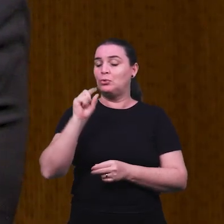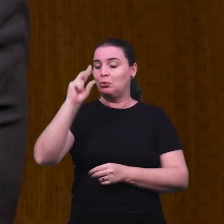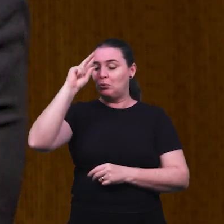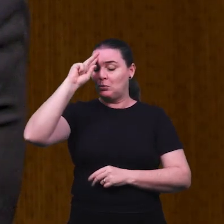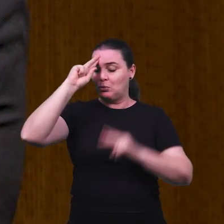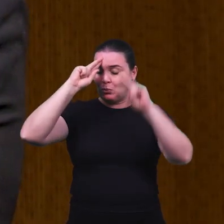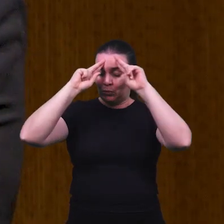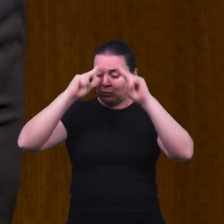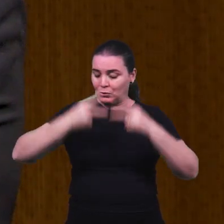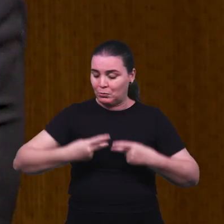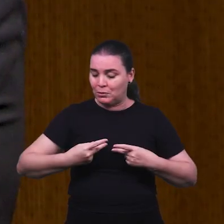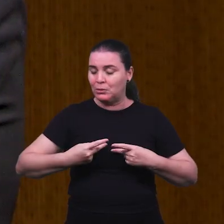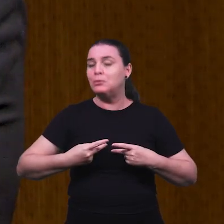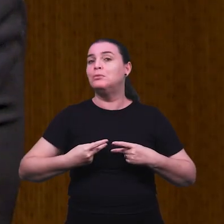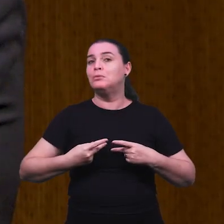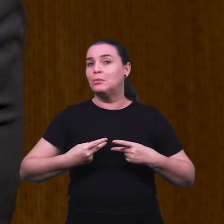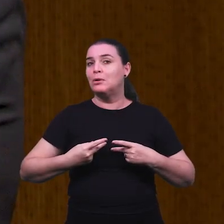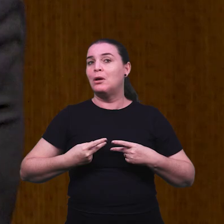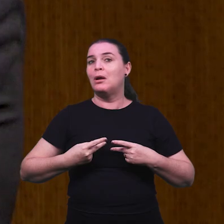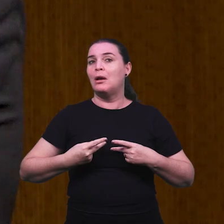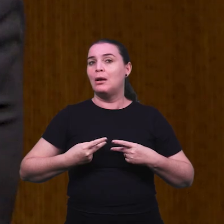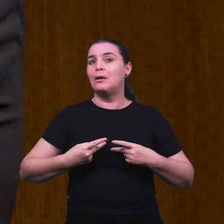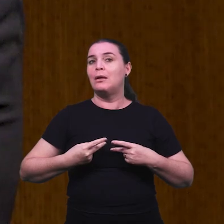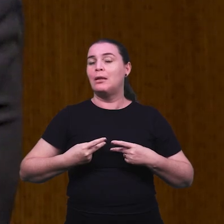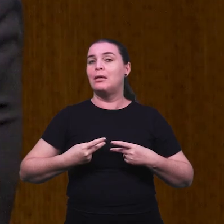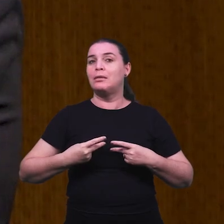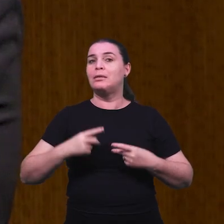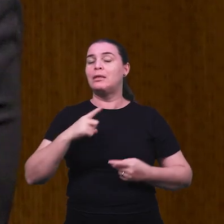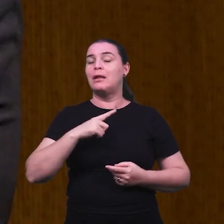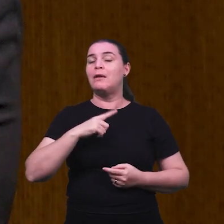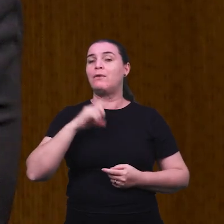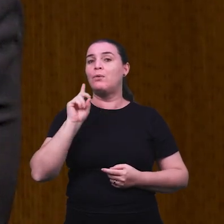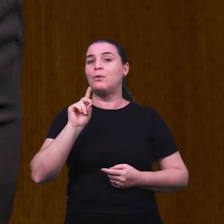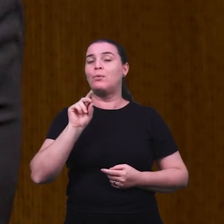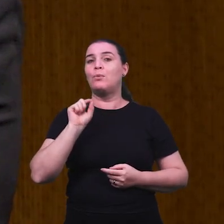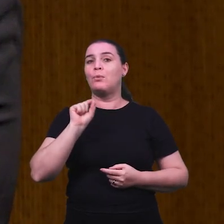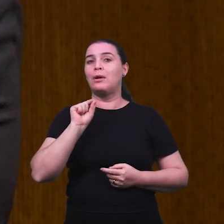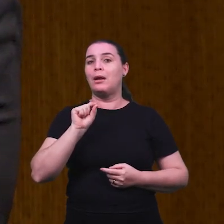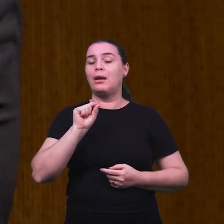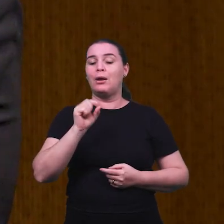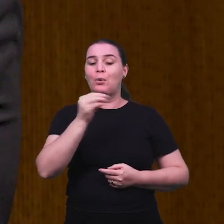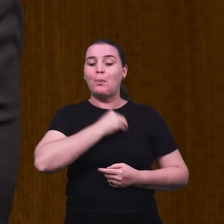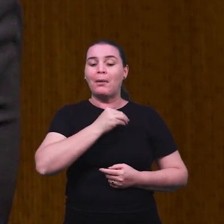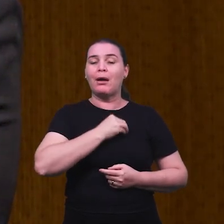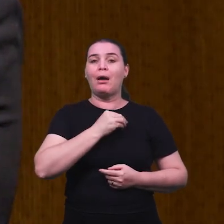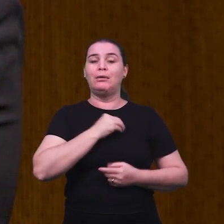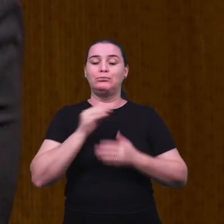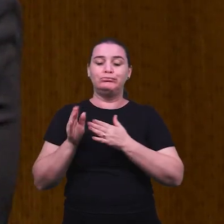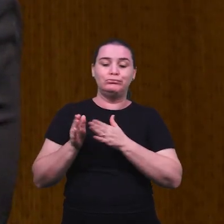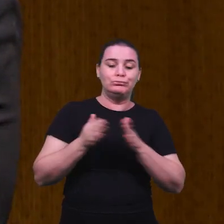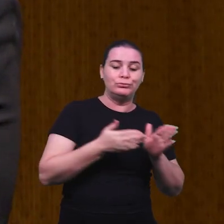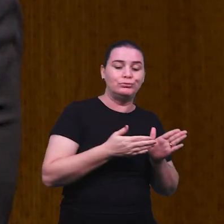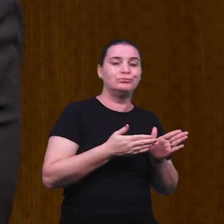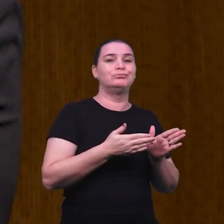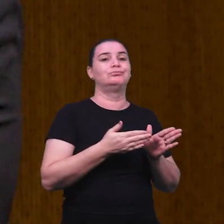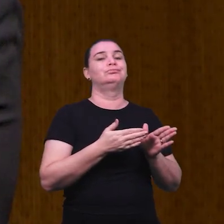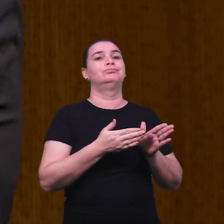ele houve a queda espiritual, né? Então, todas as vezes que há esse